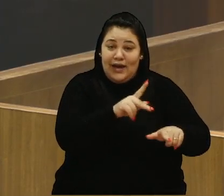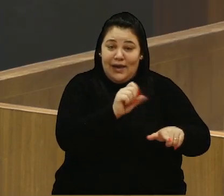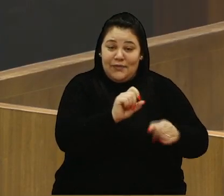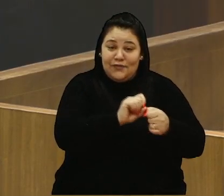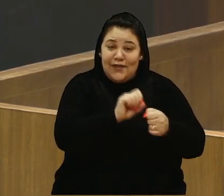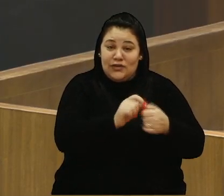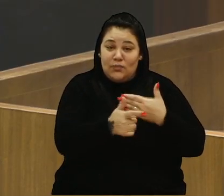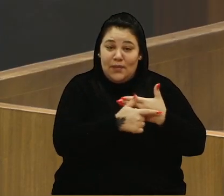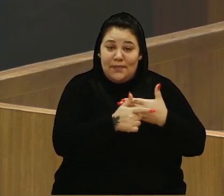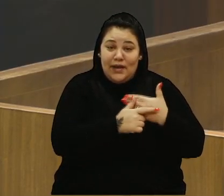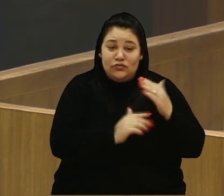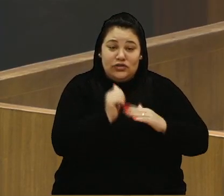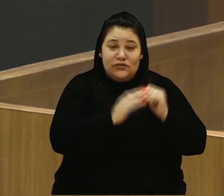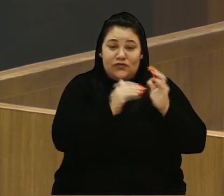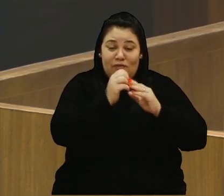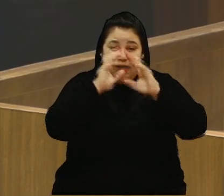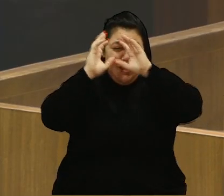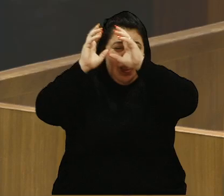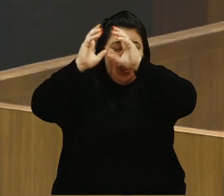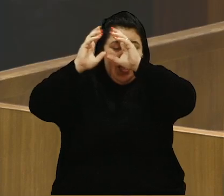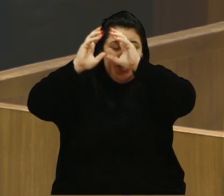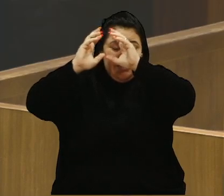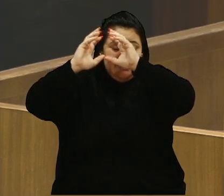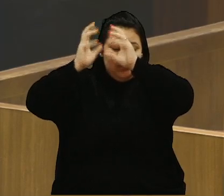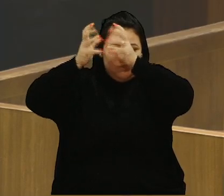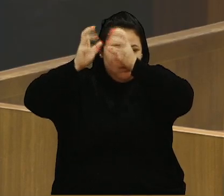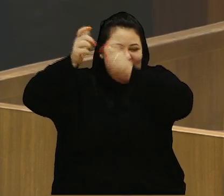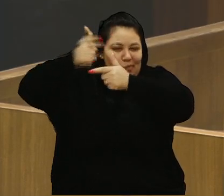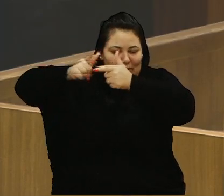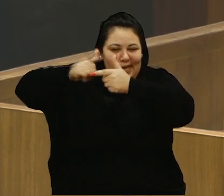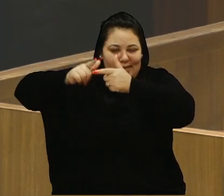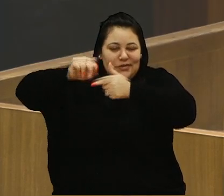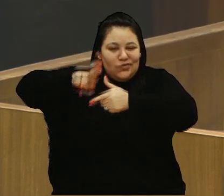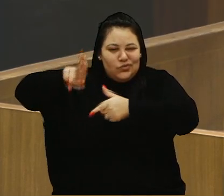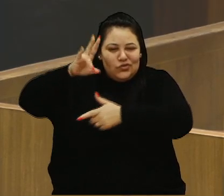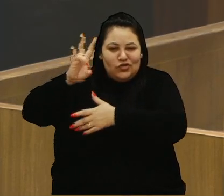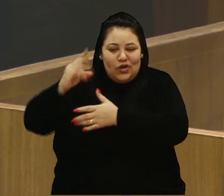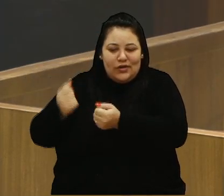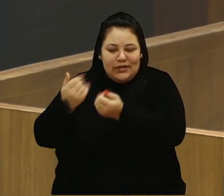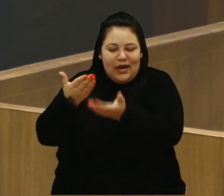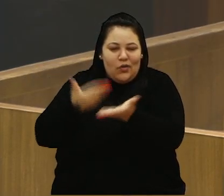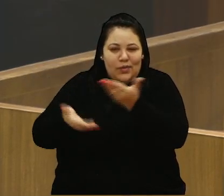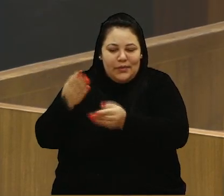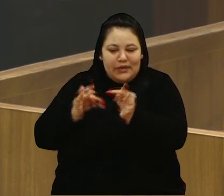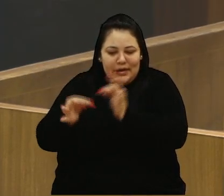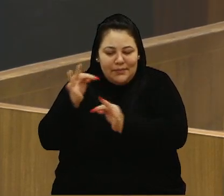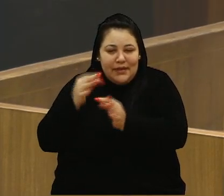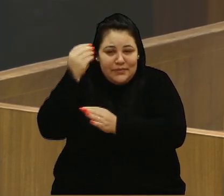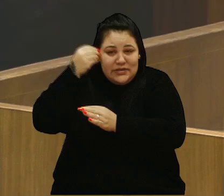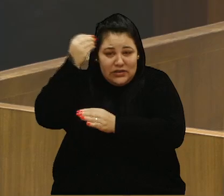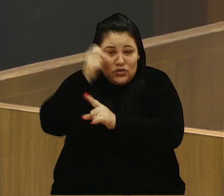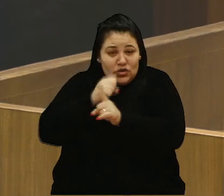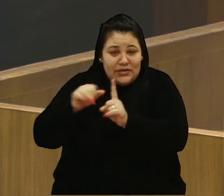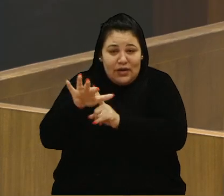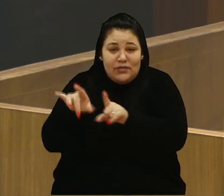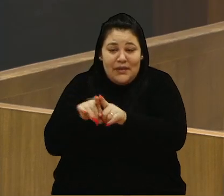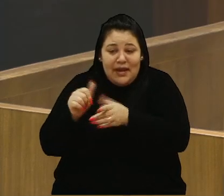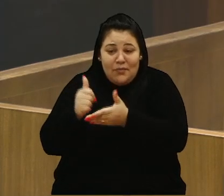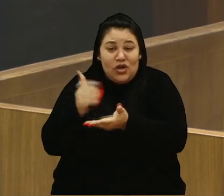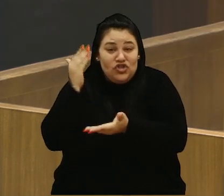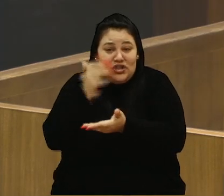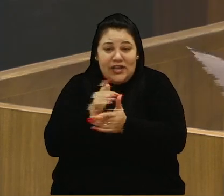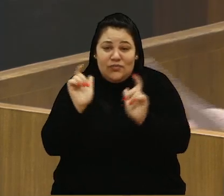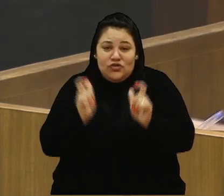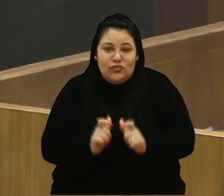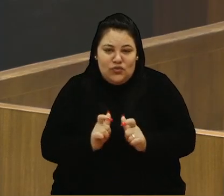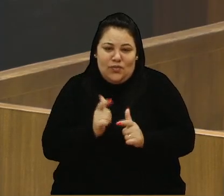de pessoas com transtornos relacionados ao uso de drogas, oferecendo acompanhamento terapêutico, psicossocial e contribuem diretamente para a redução